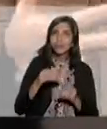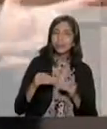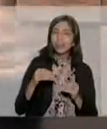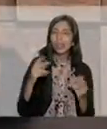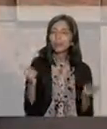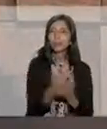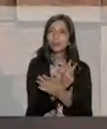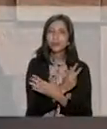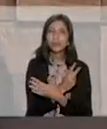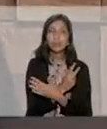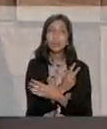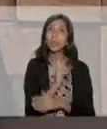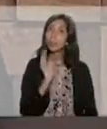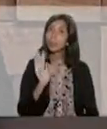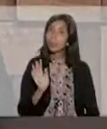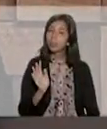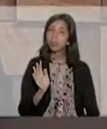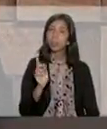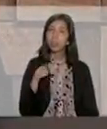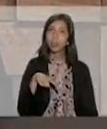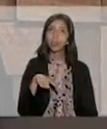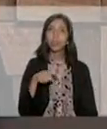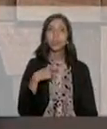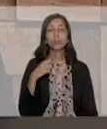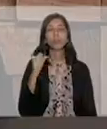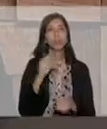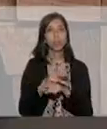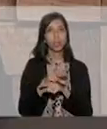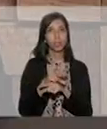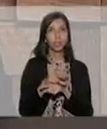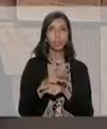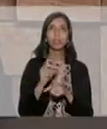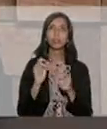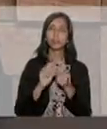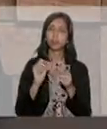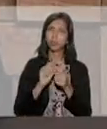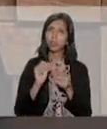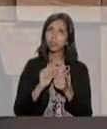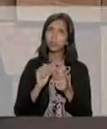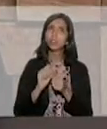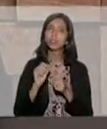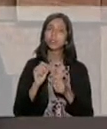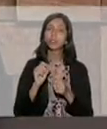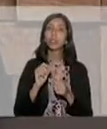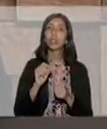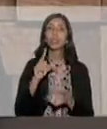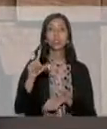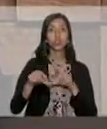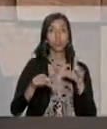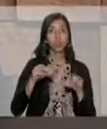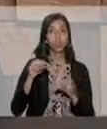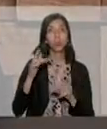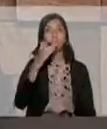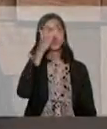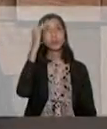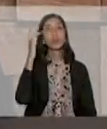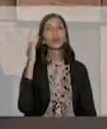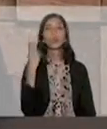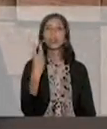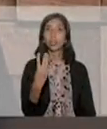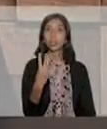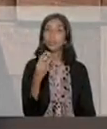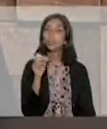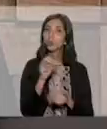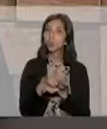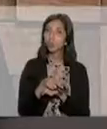aí, né? Por acaso. Mas aí foi isso, e aí eu entrei e fiz, e foram 3 escolhidos, né, no